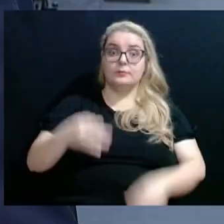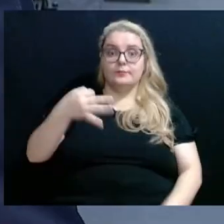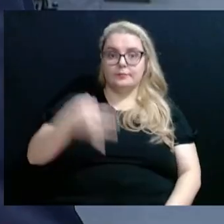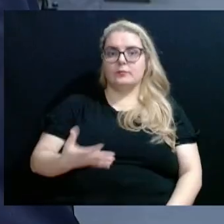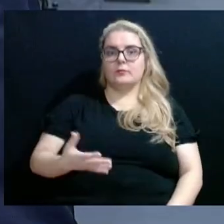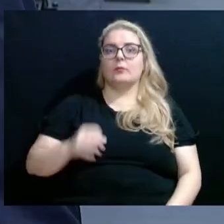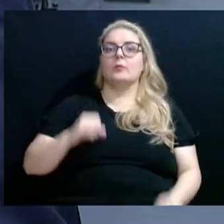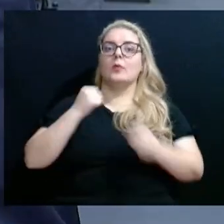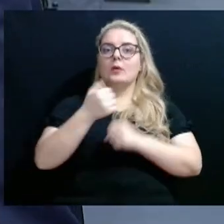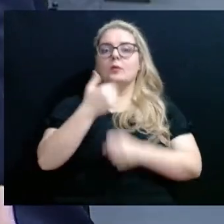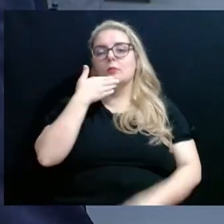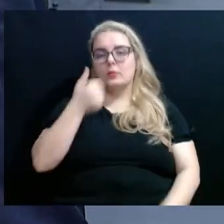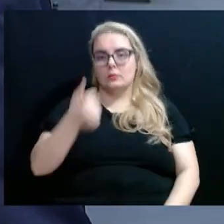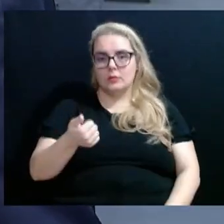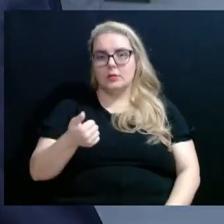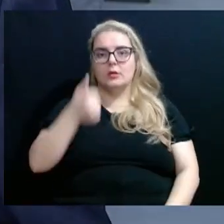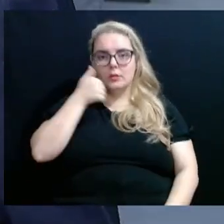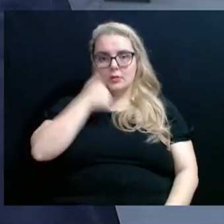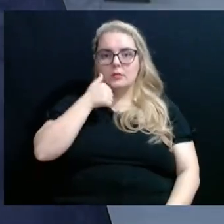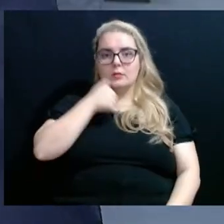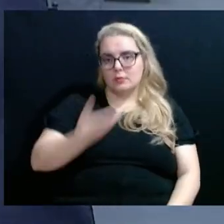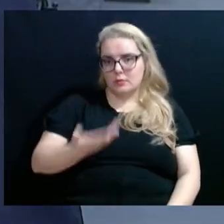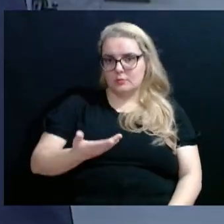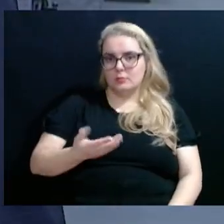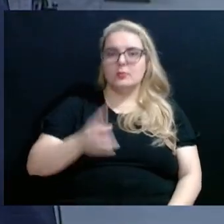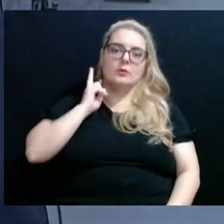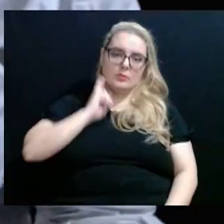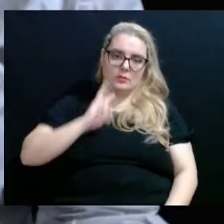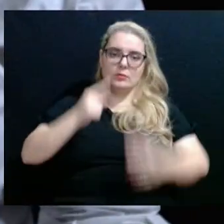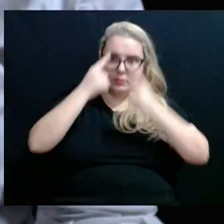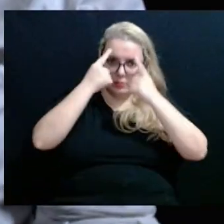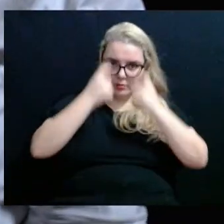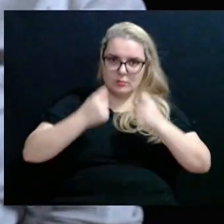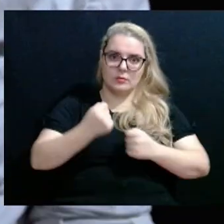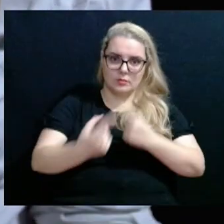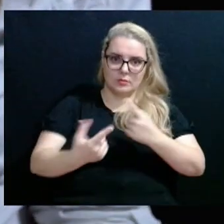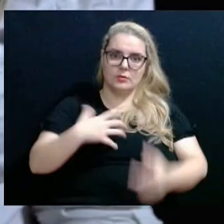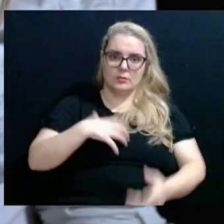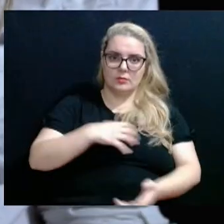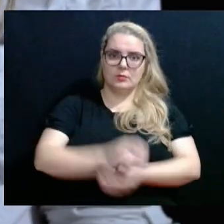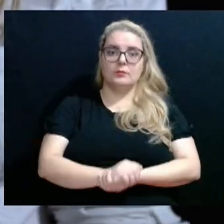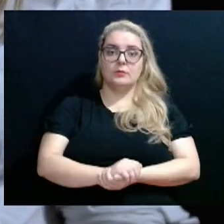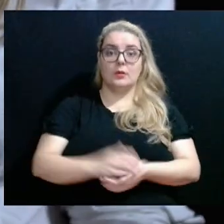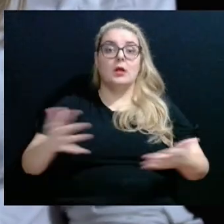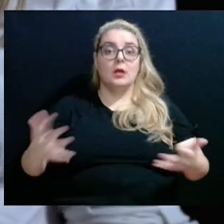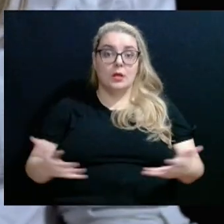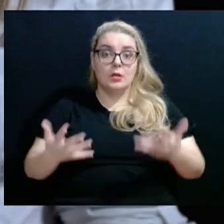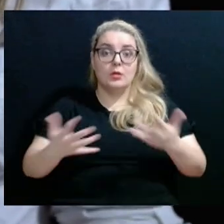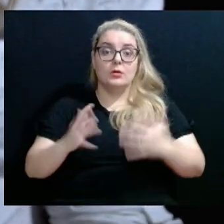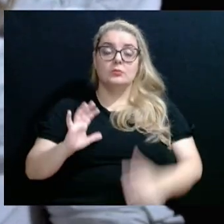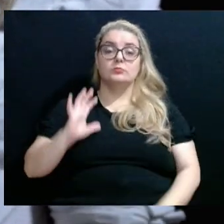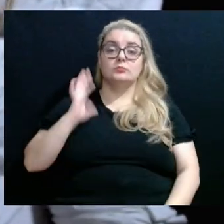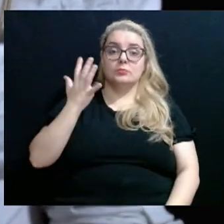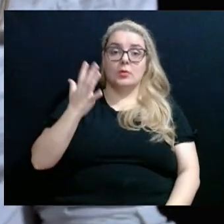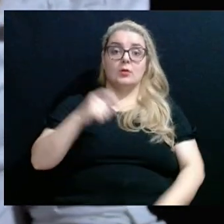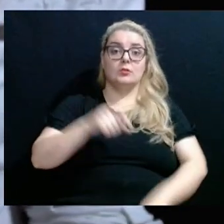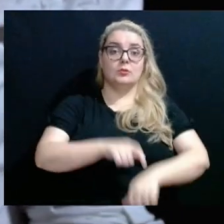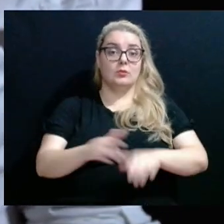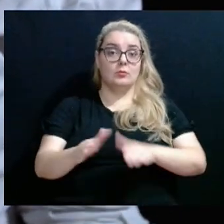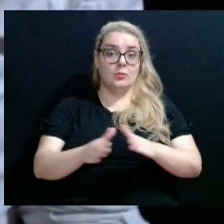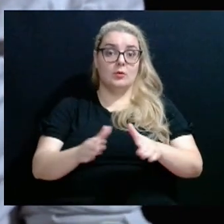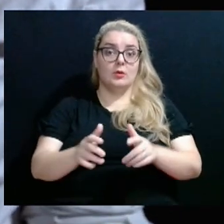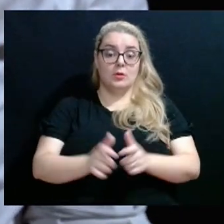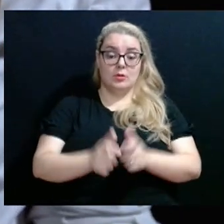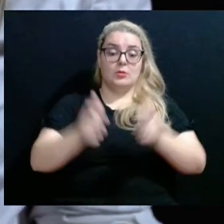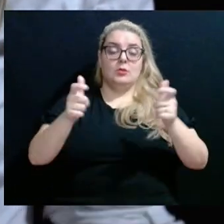melhor essa mulher que está sendo vítima de violência de alguma forma. A iniciativa surge em um cenário de aumento dos